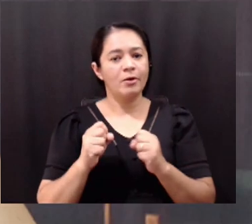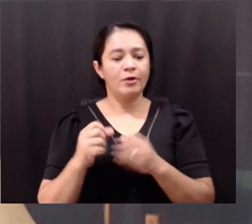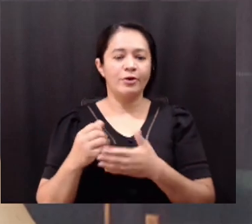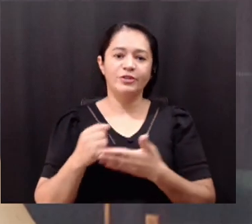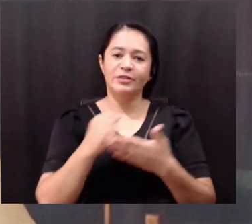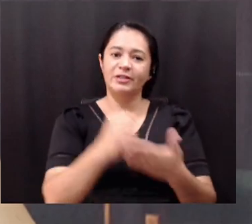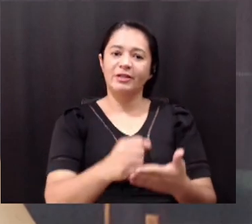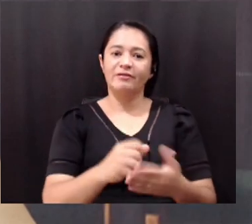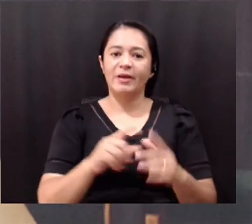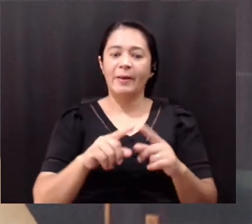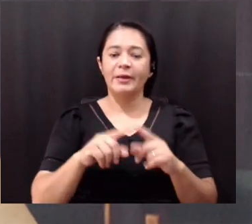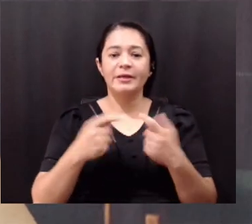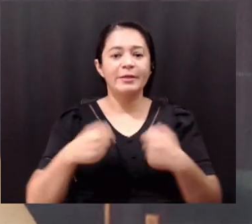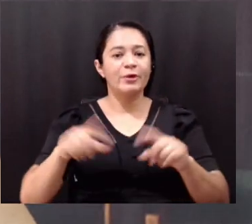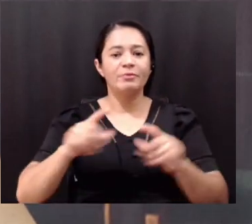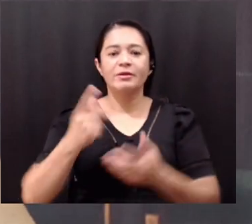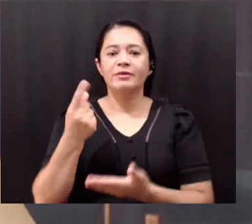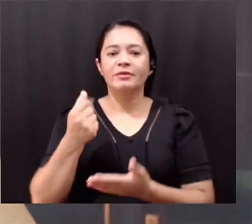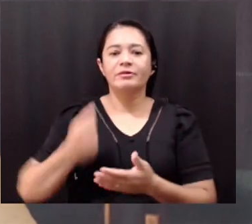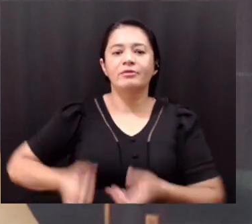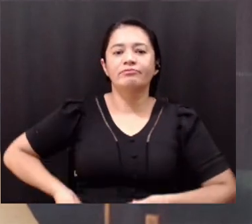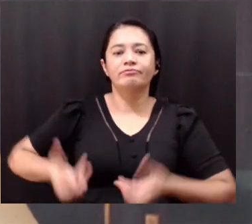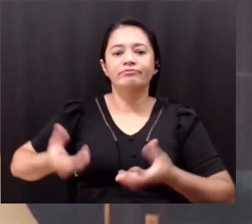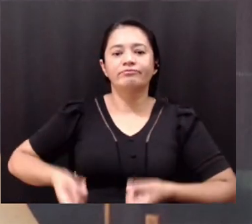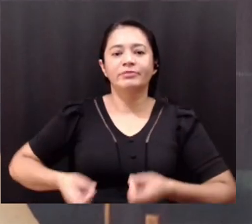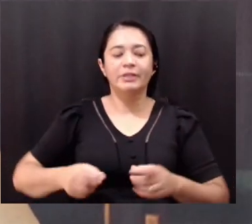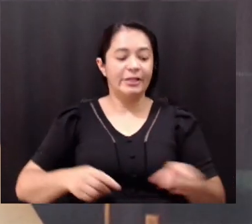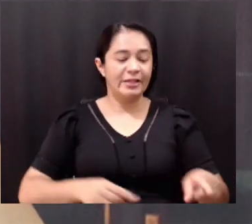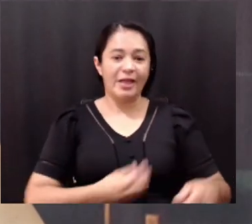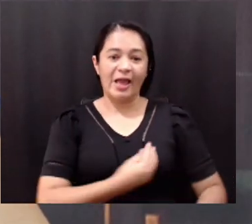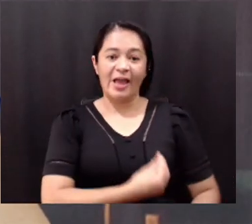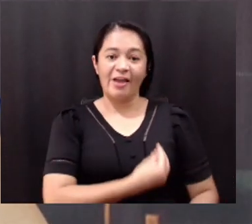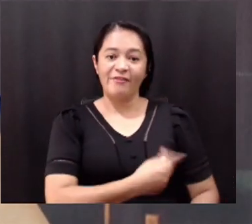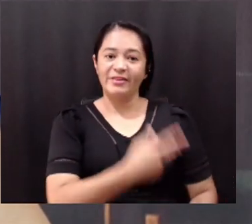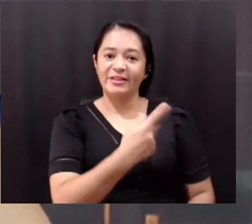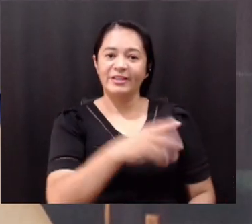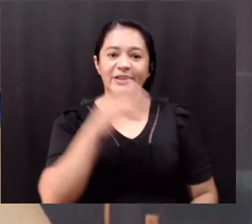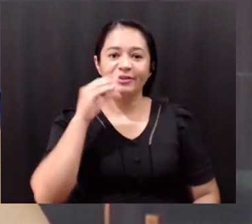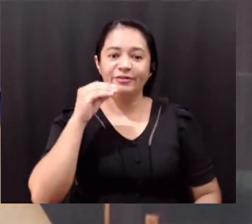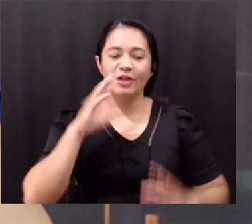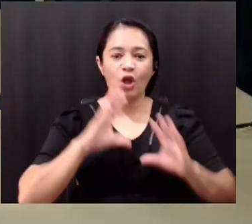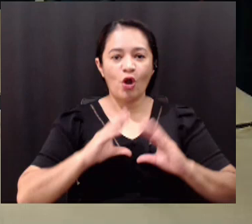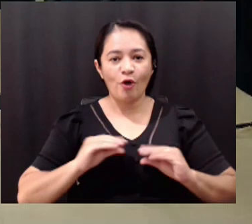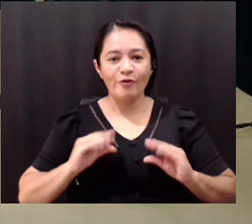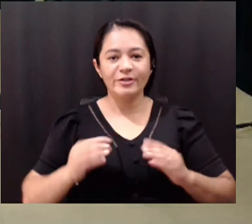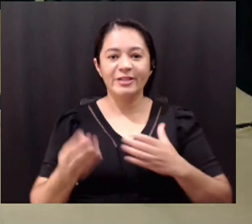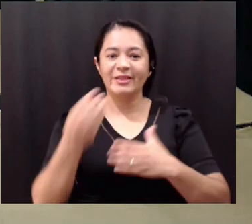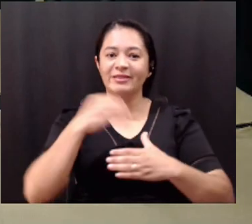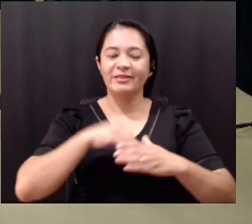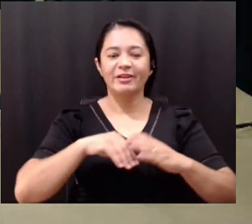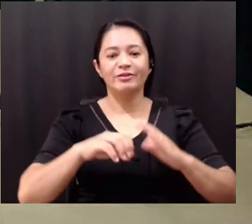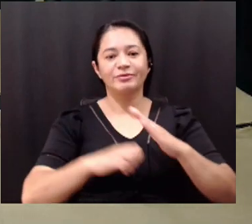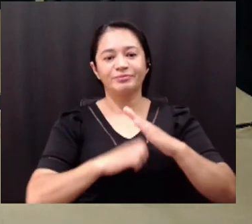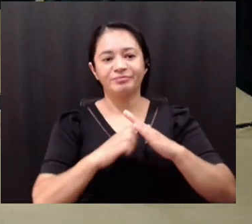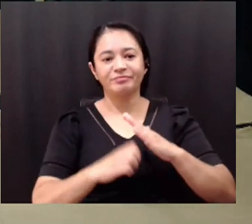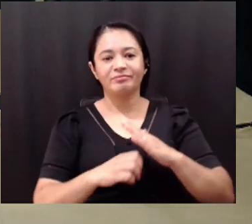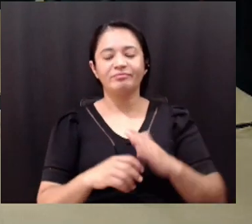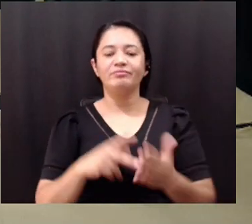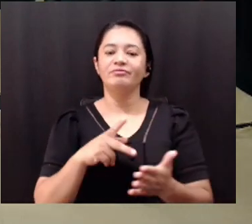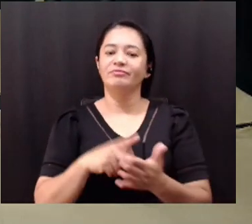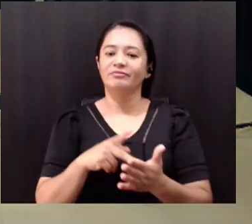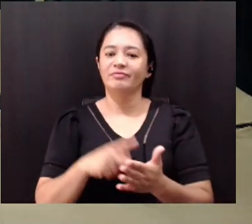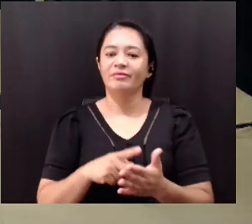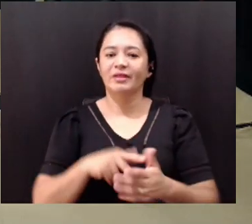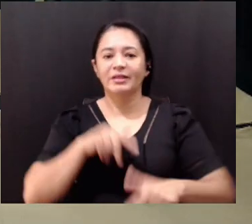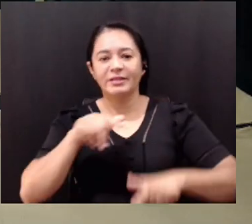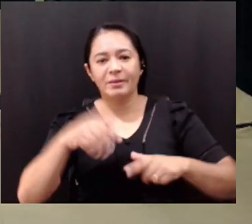a vida do funcionário mais confortável e mais saudável dentro da empresa. Trabalhar com a prevenção para tudo